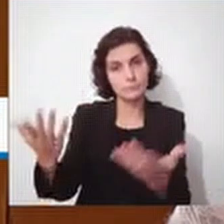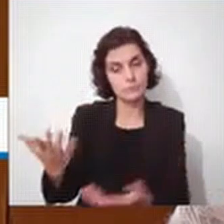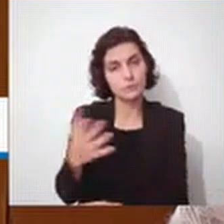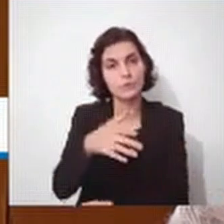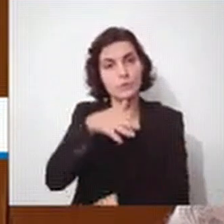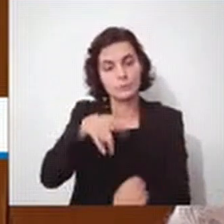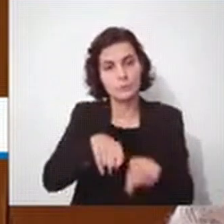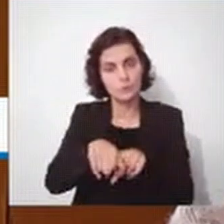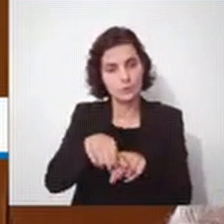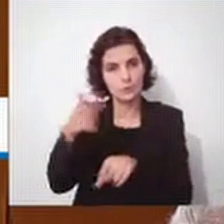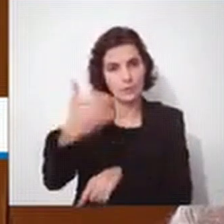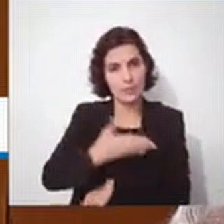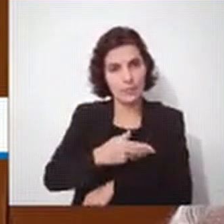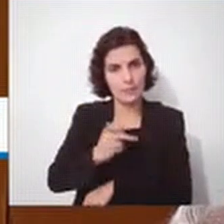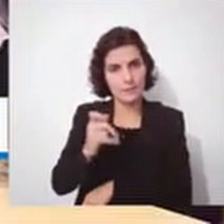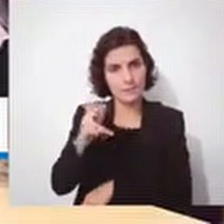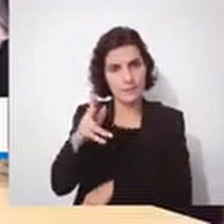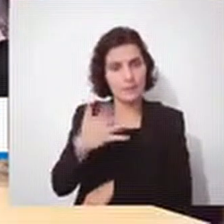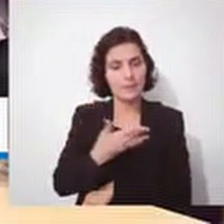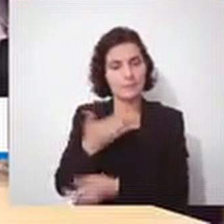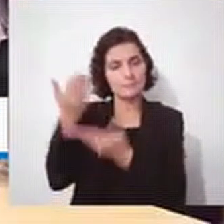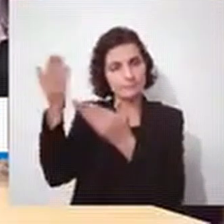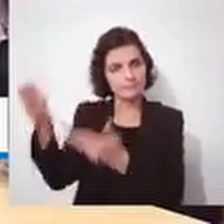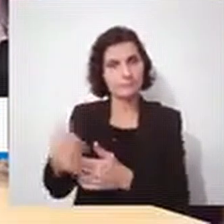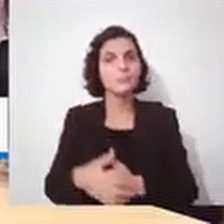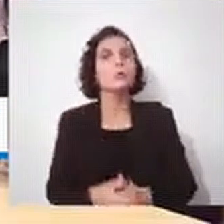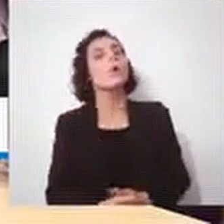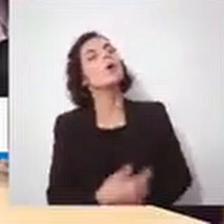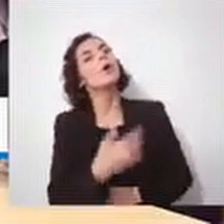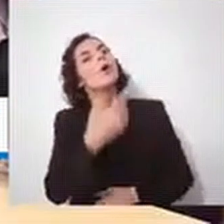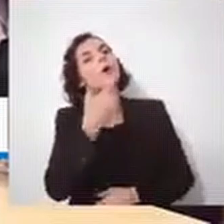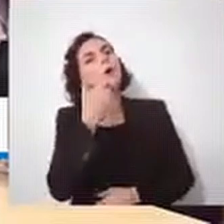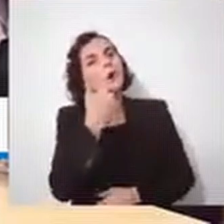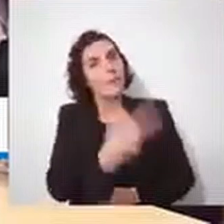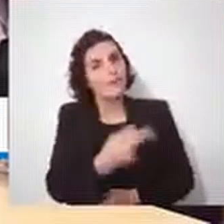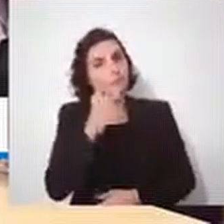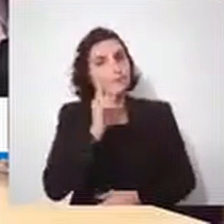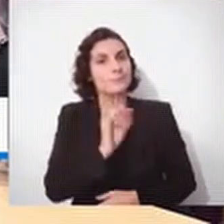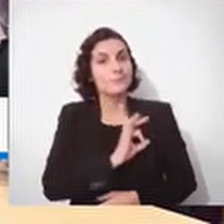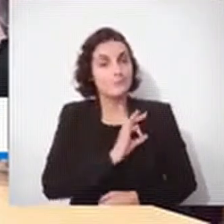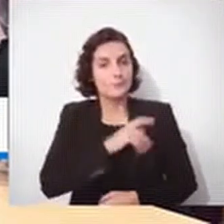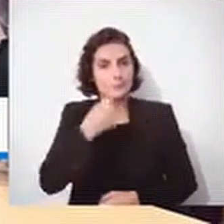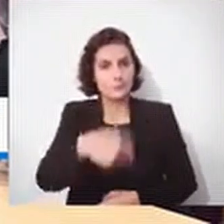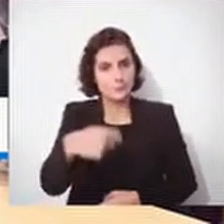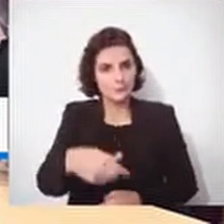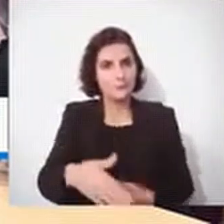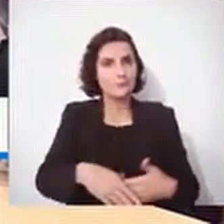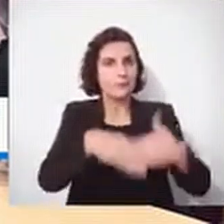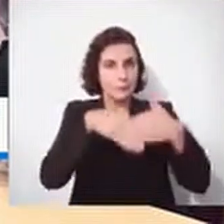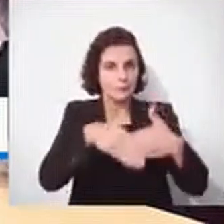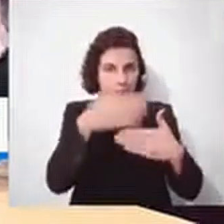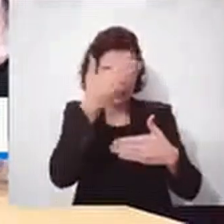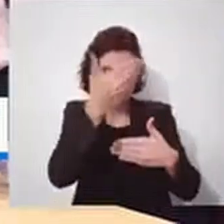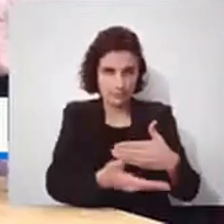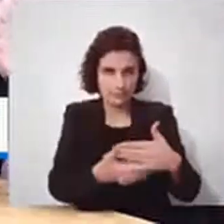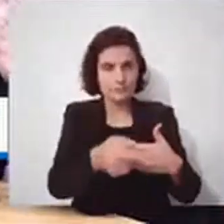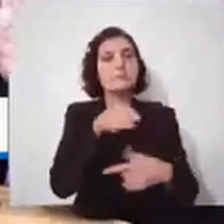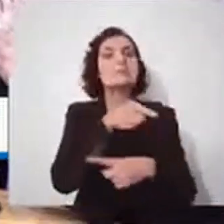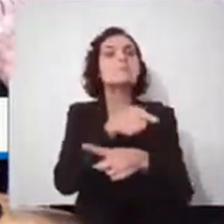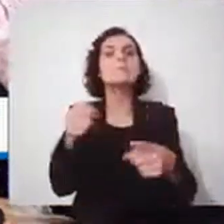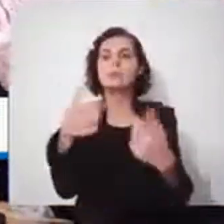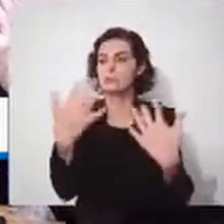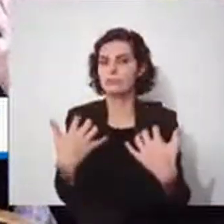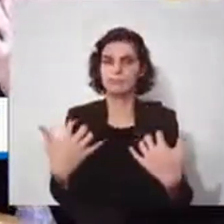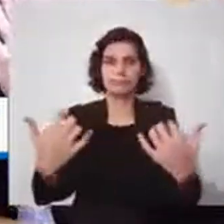Muito obrigado, Sra. Presidente. Aproveito para cumprimentá-la assim a todas e a todos os presentes e quem nos acompanha nas plataformas digitais.